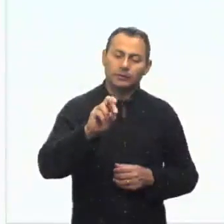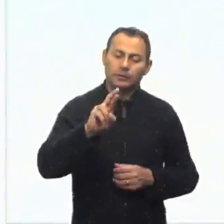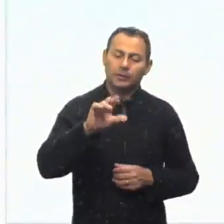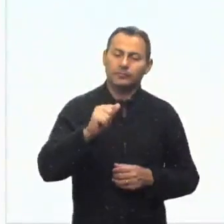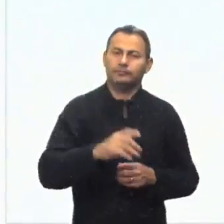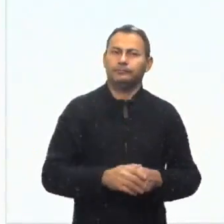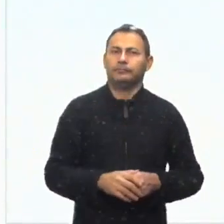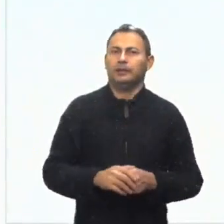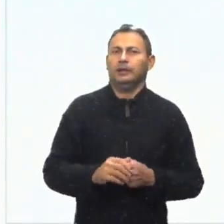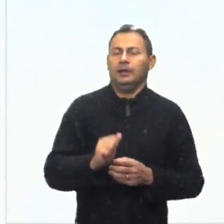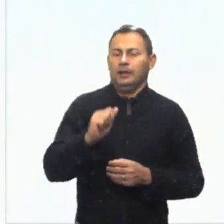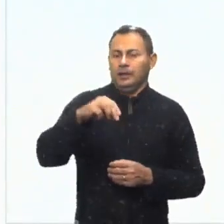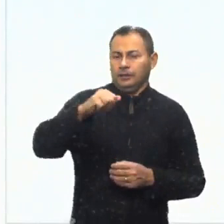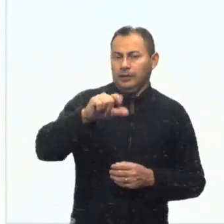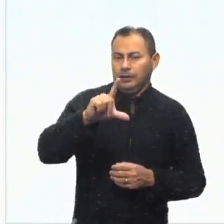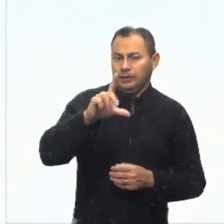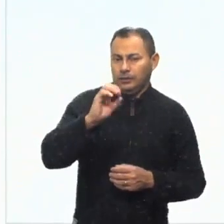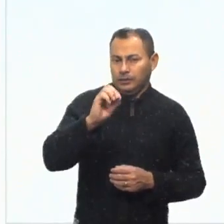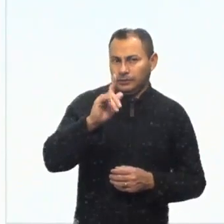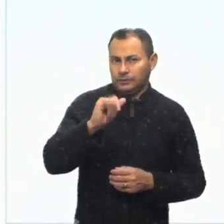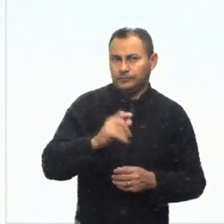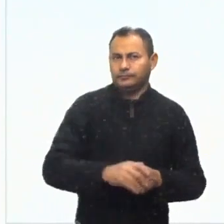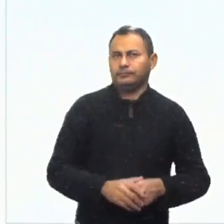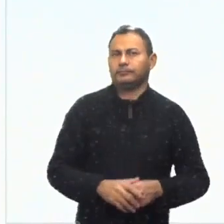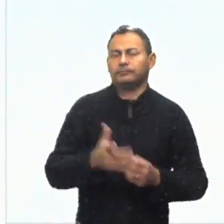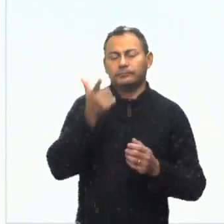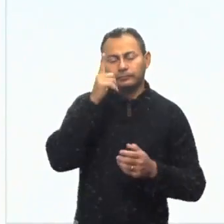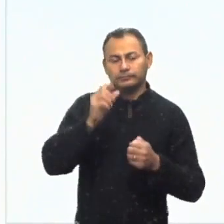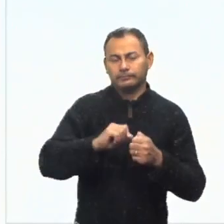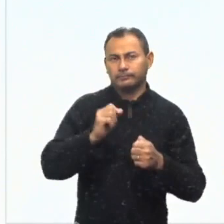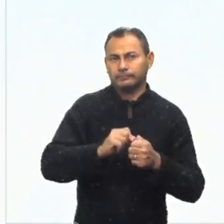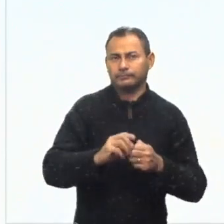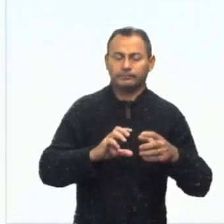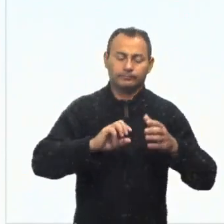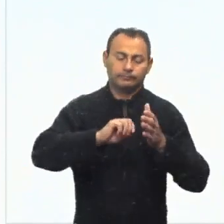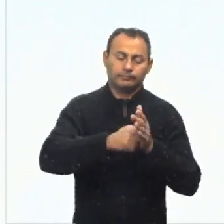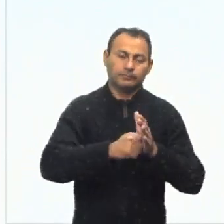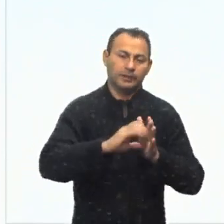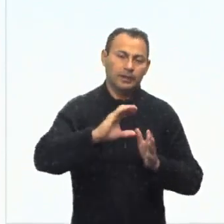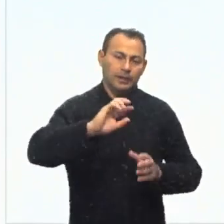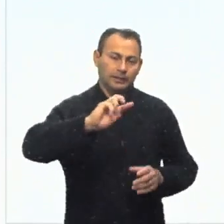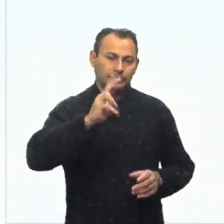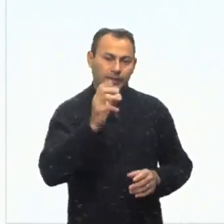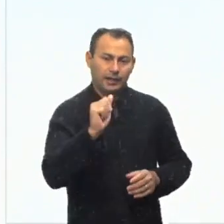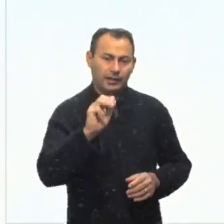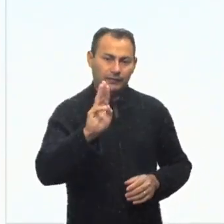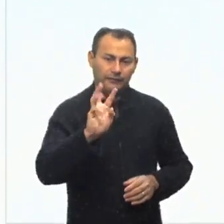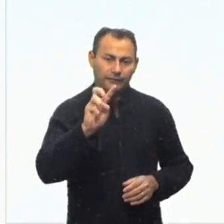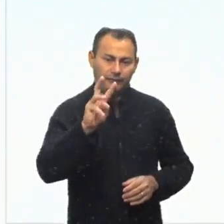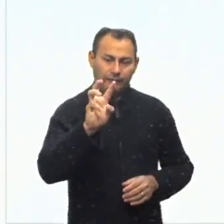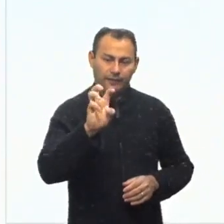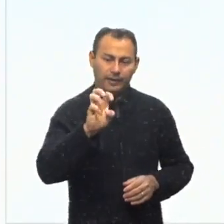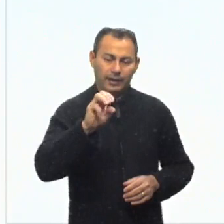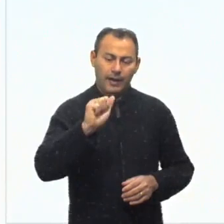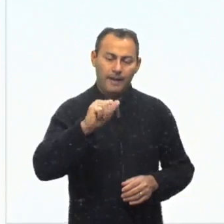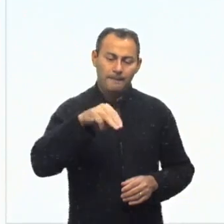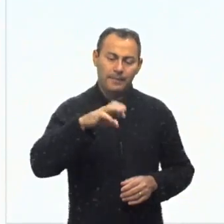é a portadora analógica. Então, quando você faz o chaveamento dessa portadora,